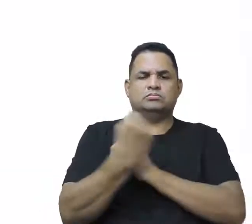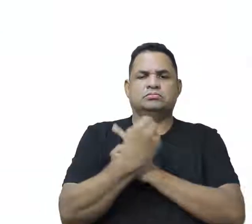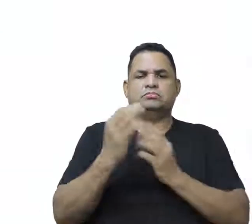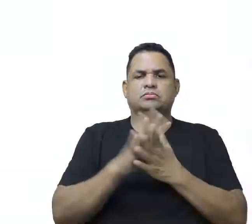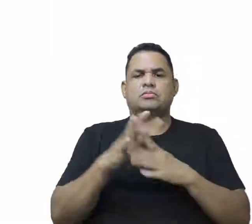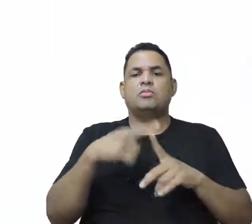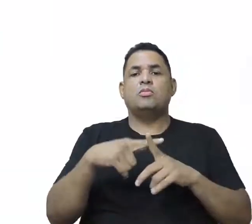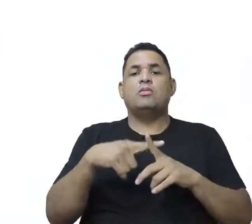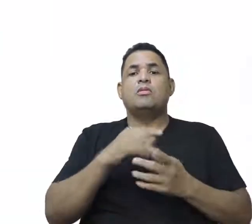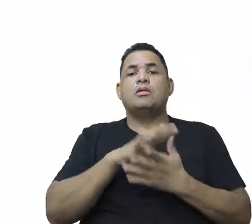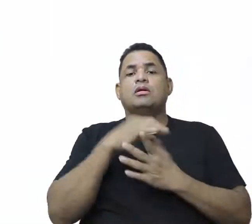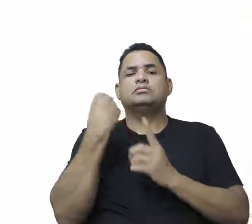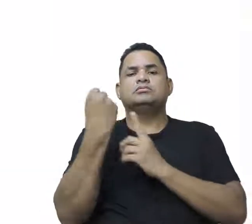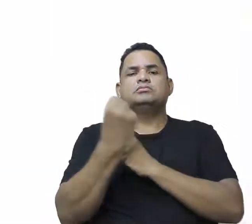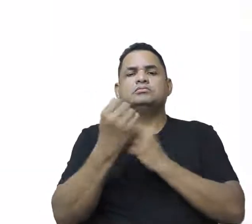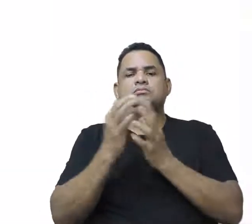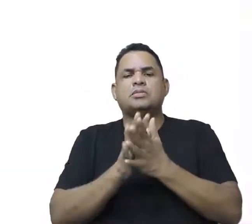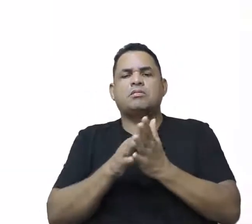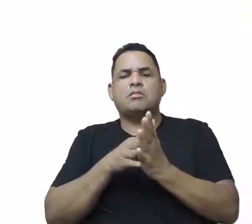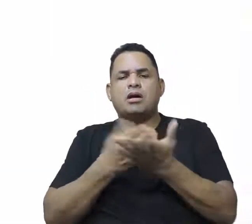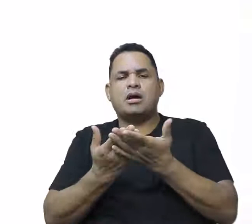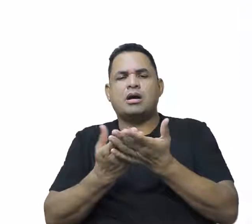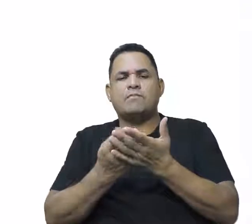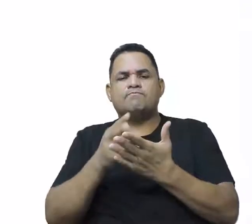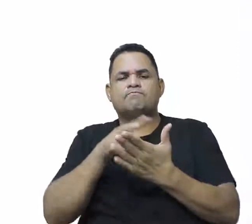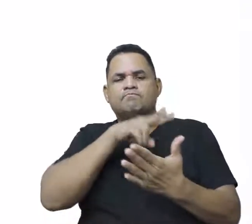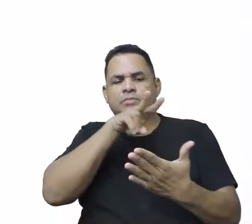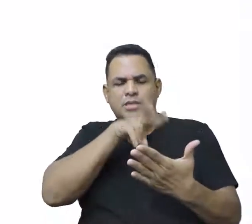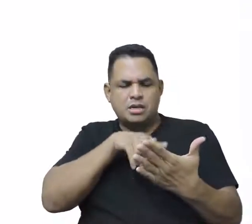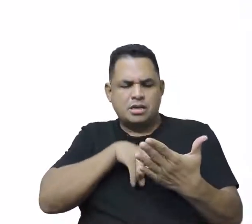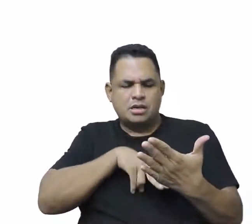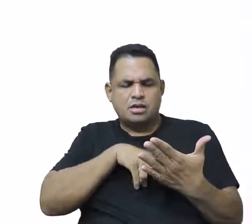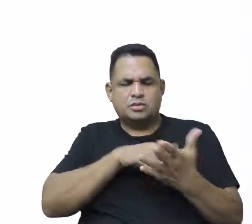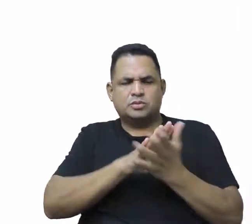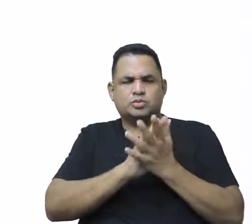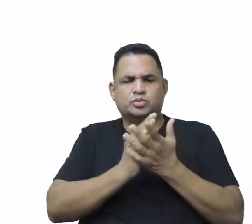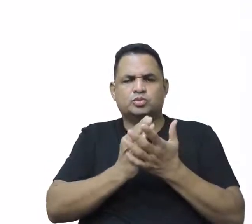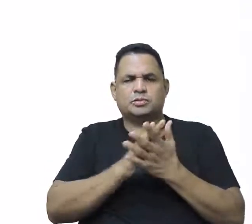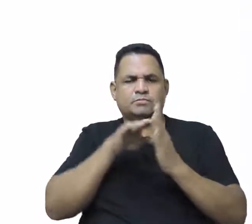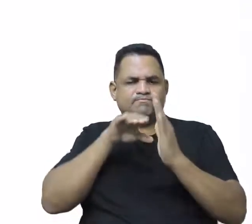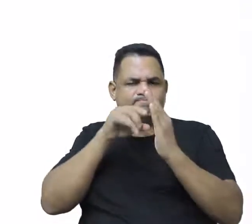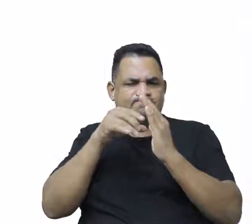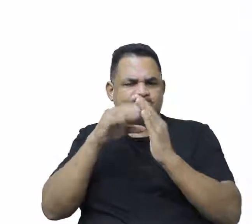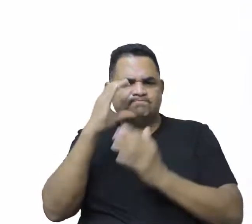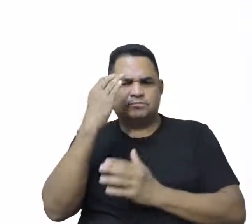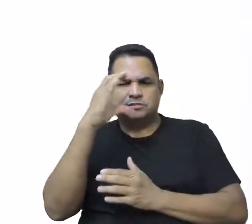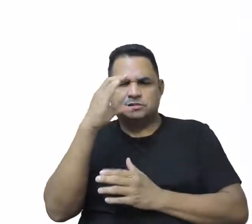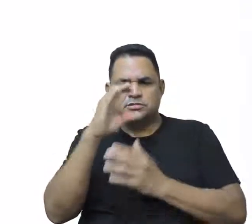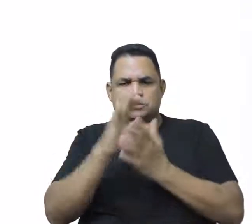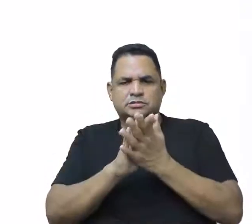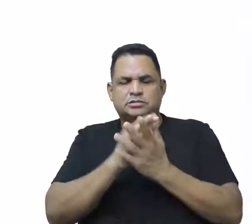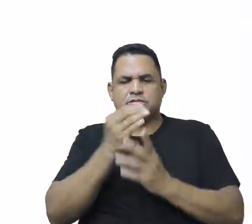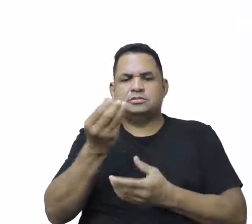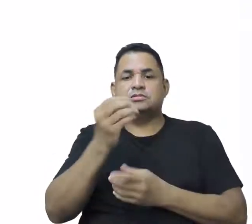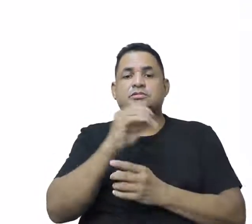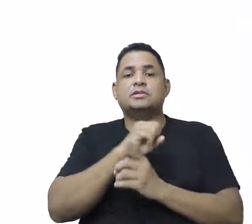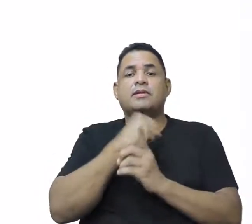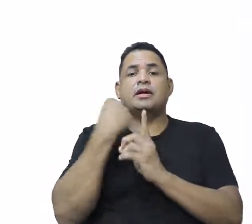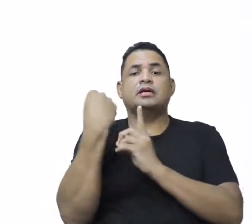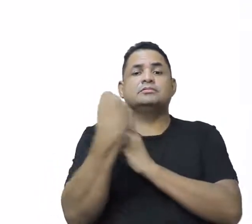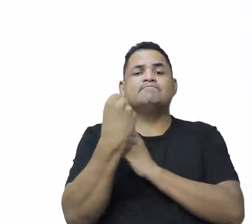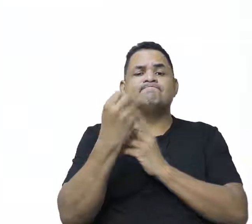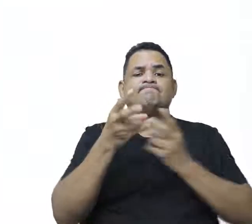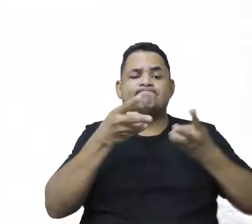é isso, é uma leitura científica da sociedade. É esse olhar científico, né? Porque a gente